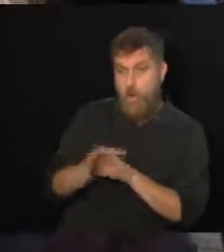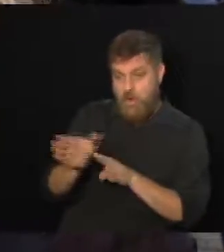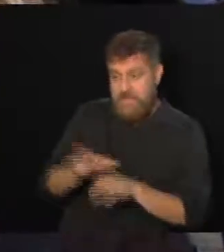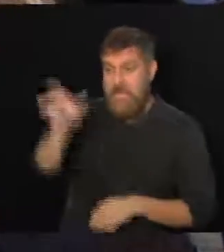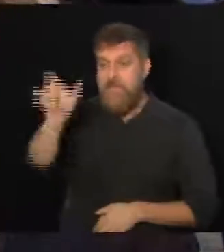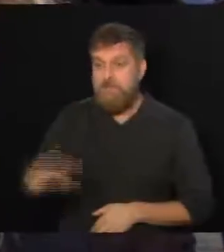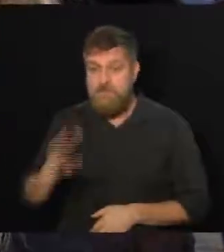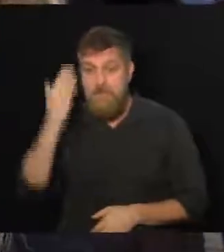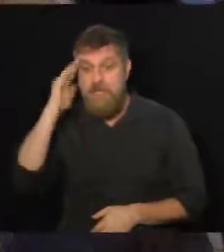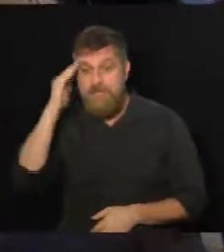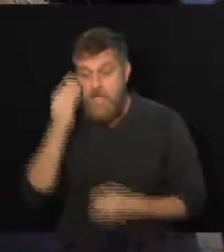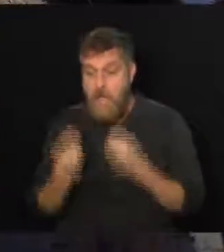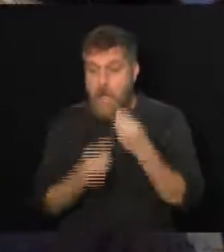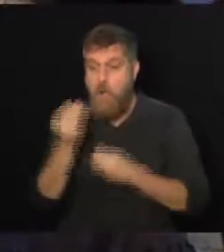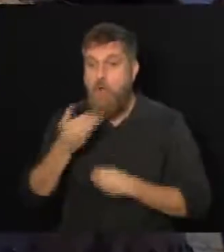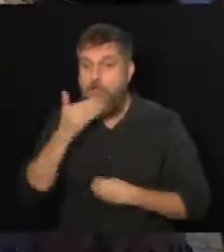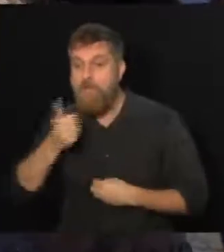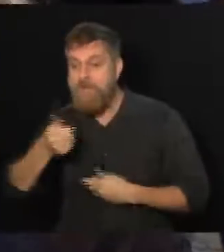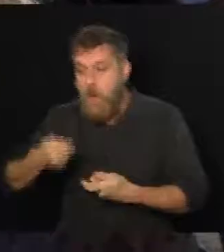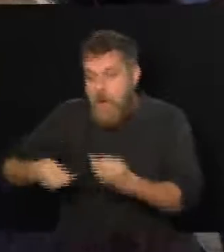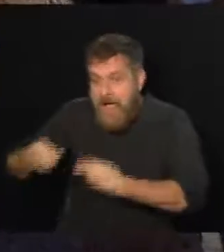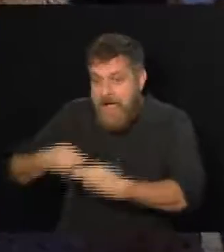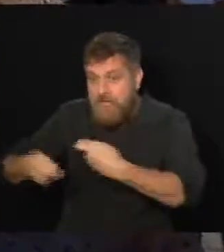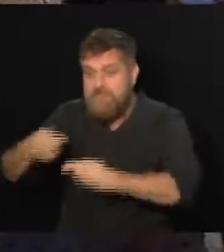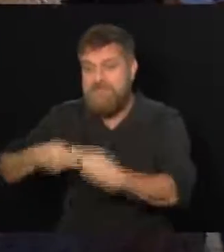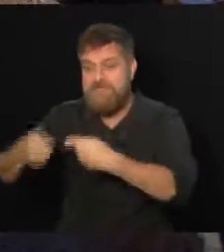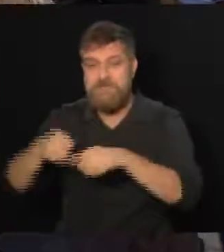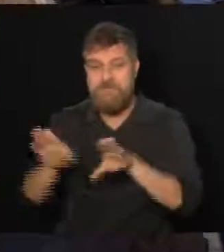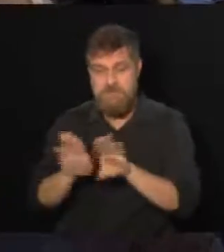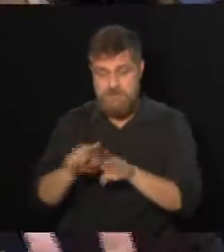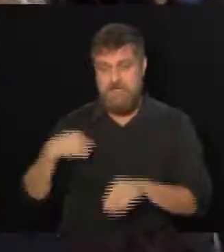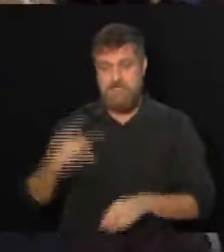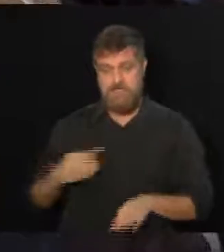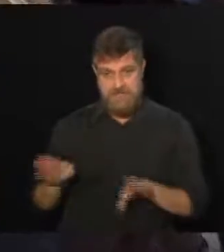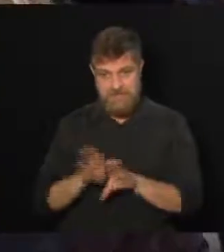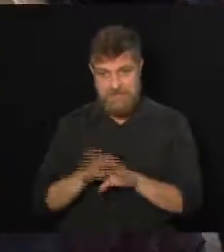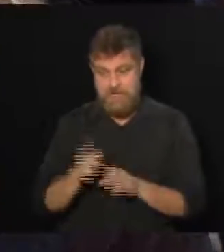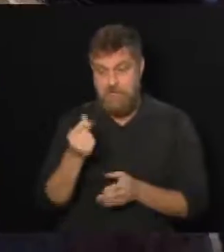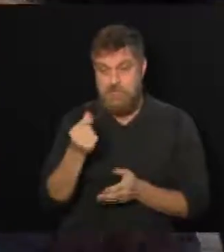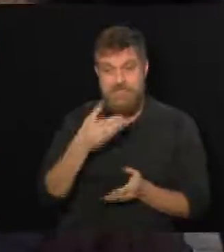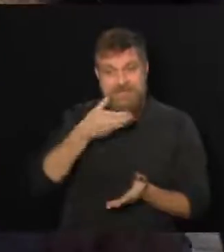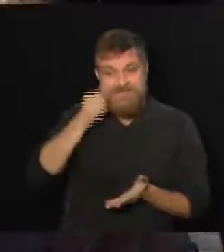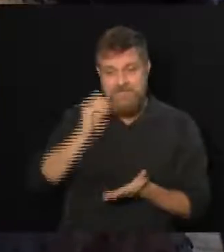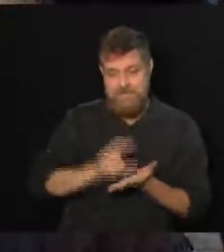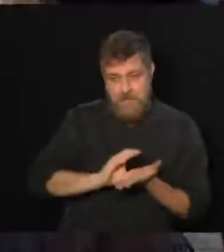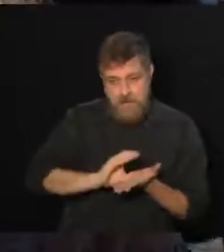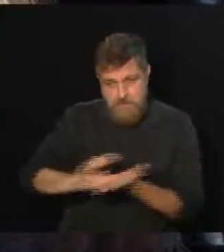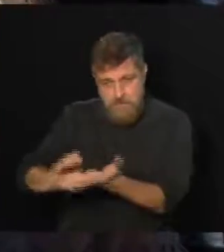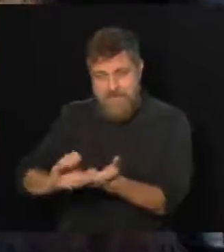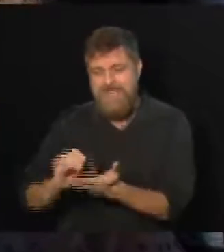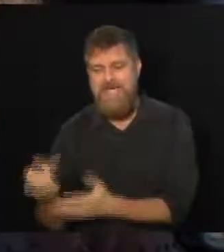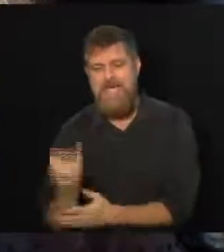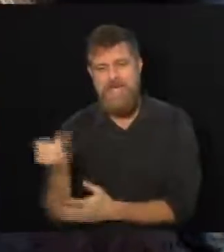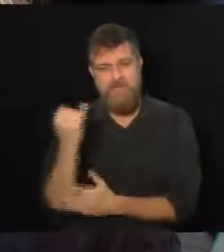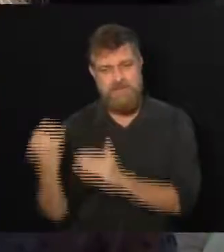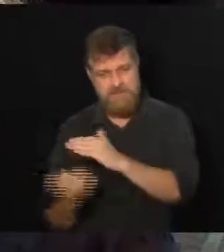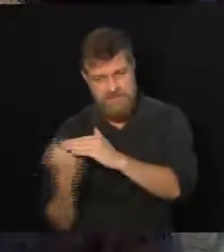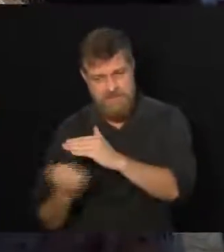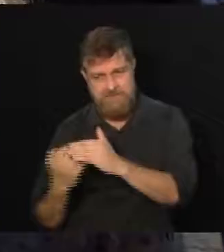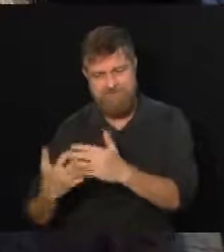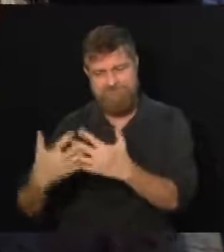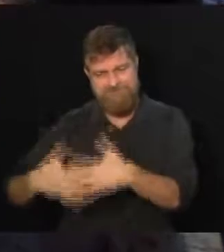pessoas possam entender a melhor forma de gerir os seus negócios. E além disso, a gente também tem o microcrédito, que é um ponto tão importante para os empreendedores. A gente